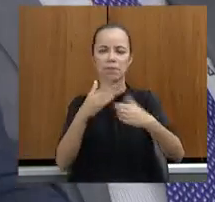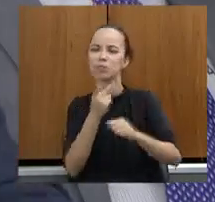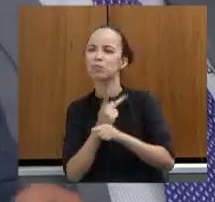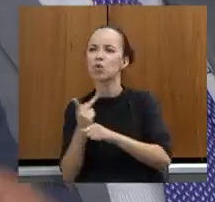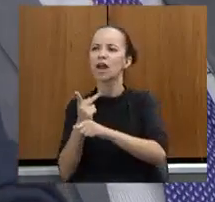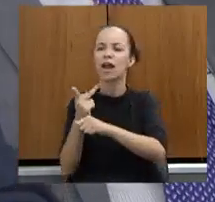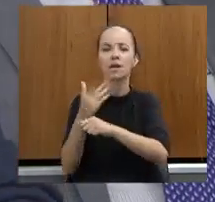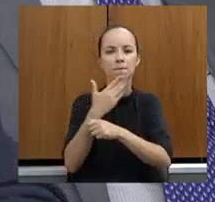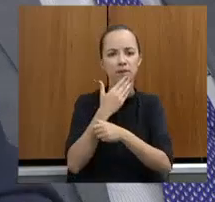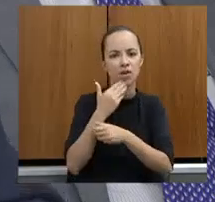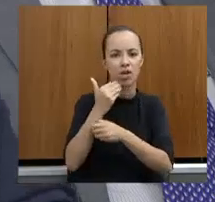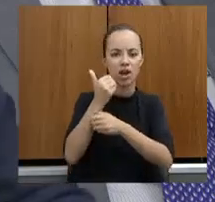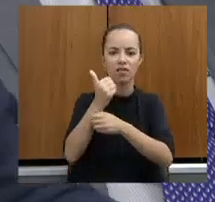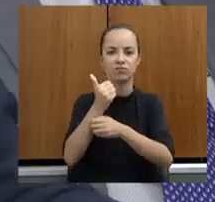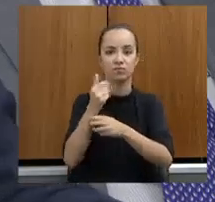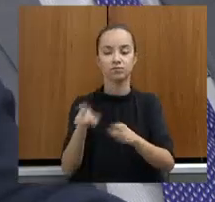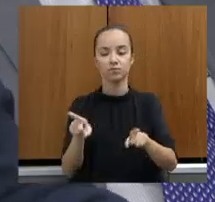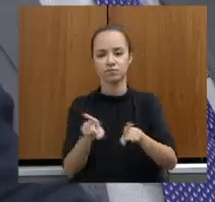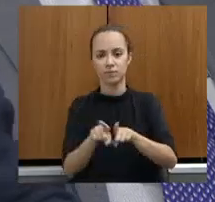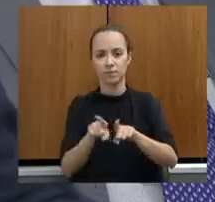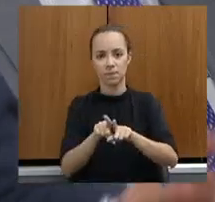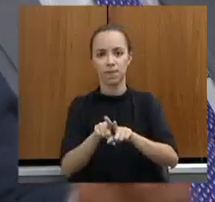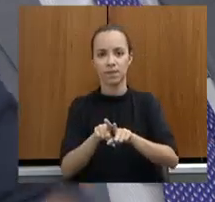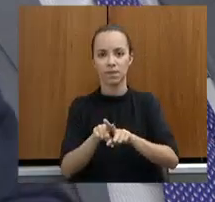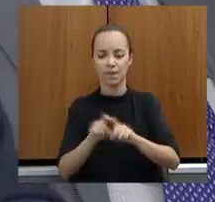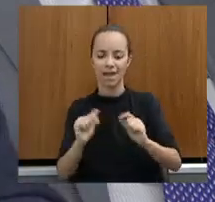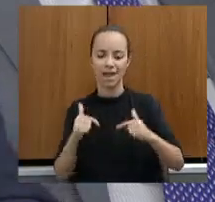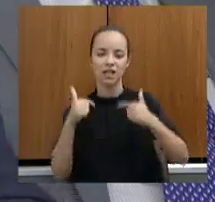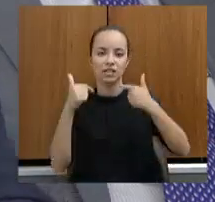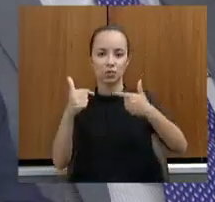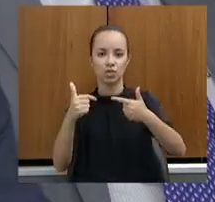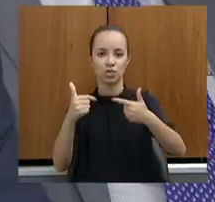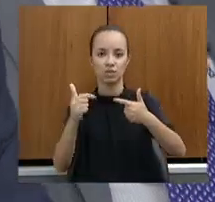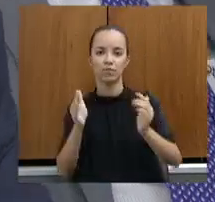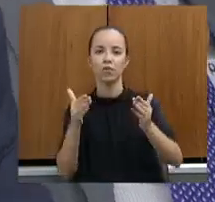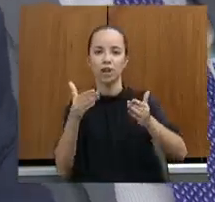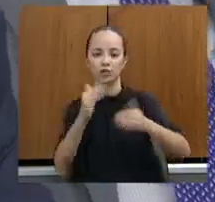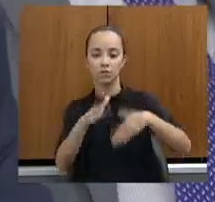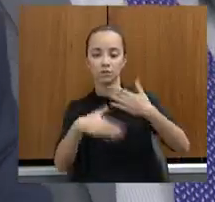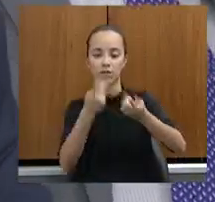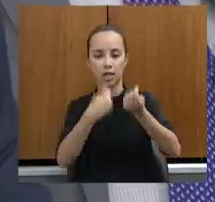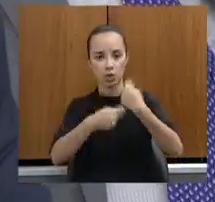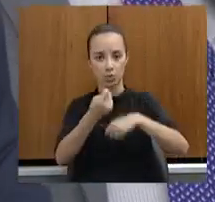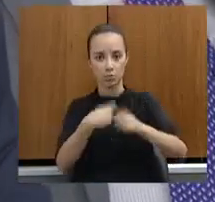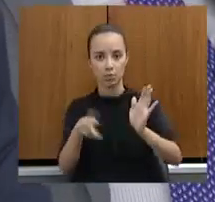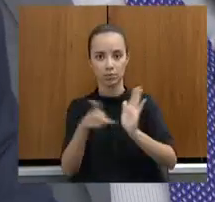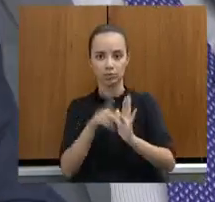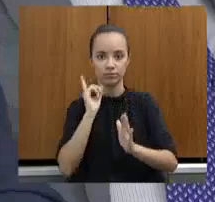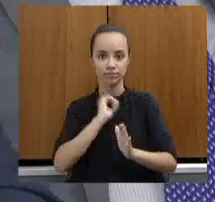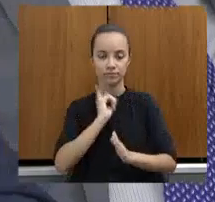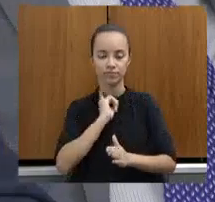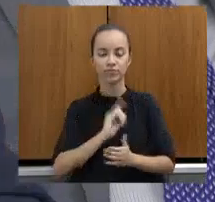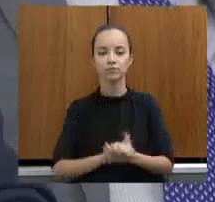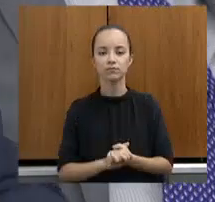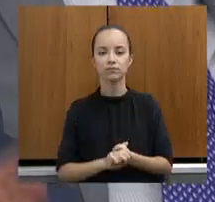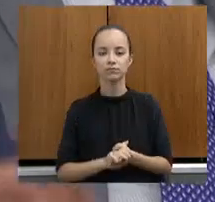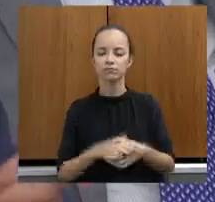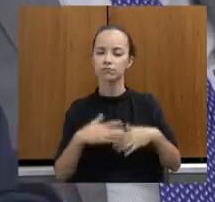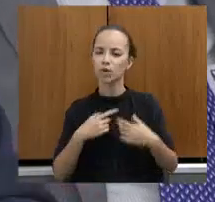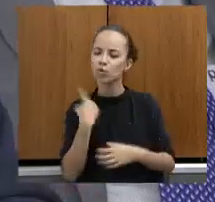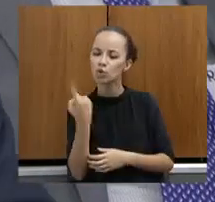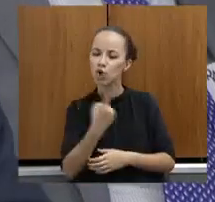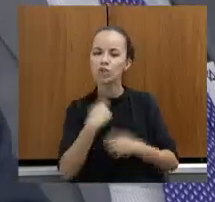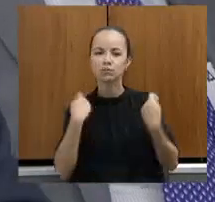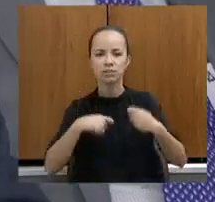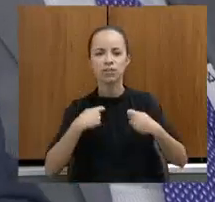e geração inclusive de grandes ações para o desenvolvimento econômico do Estado então a gente tem muita